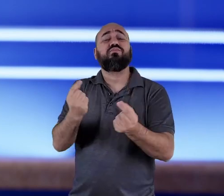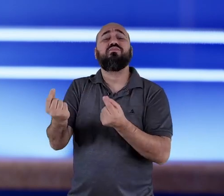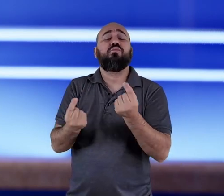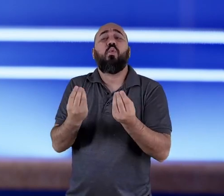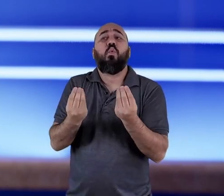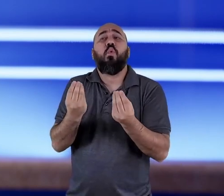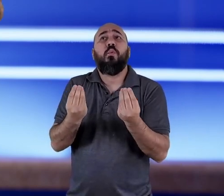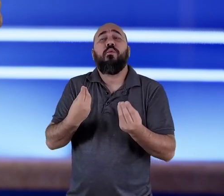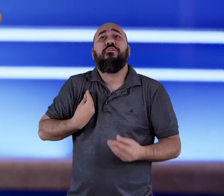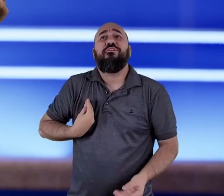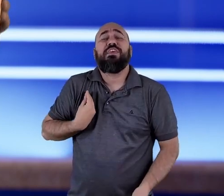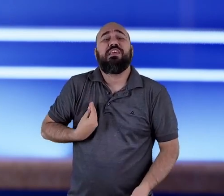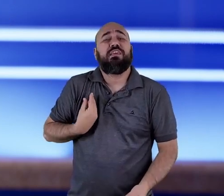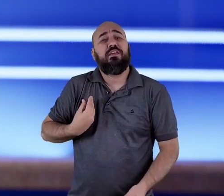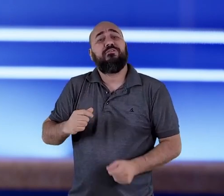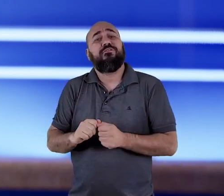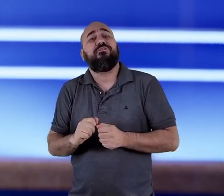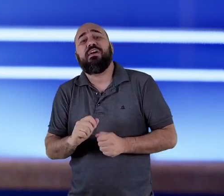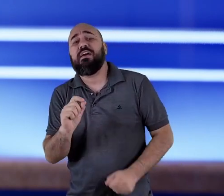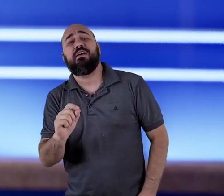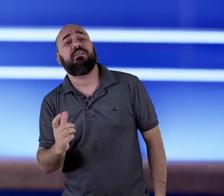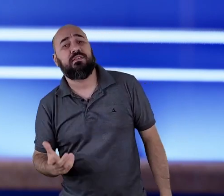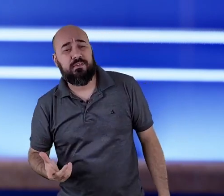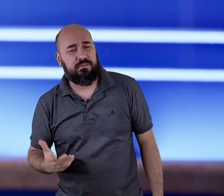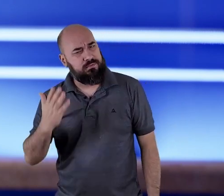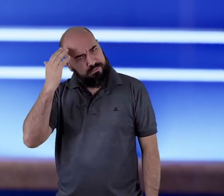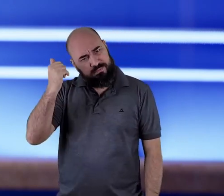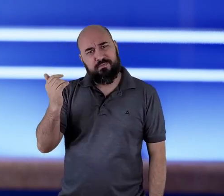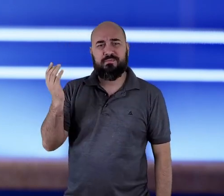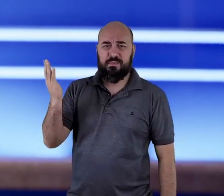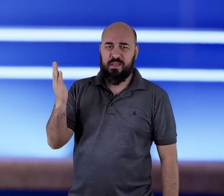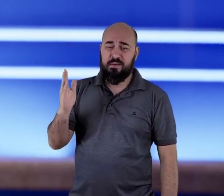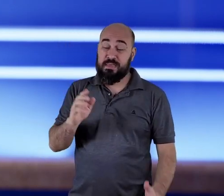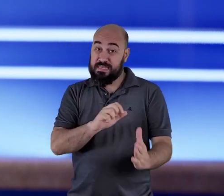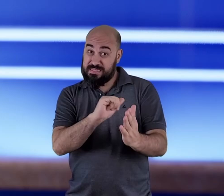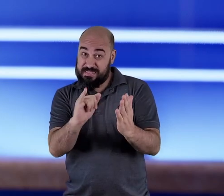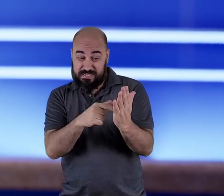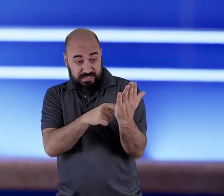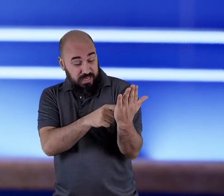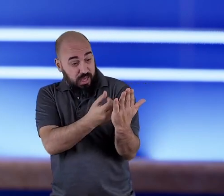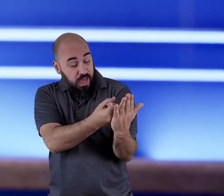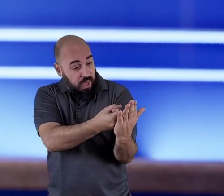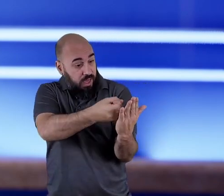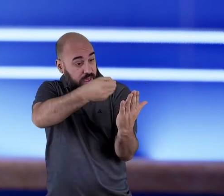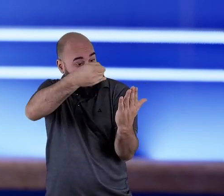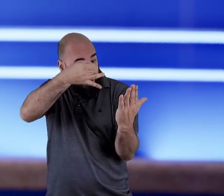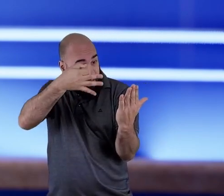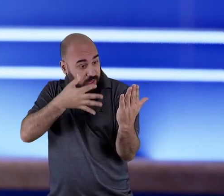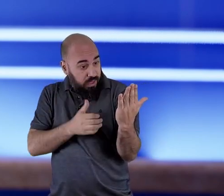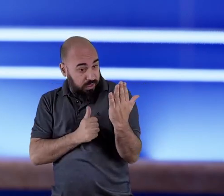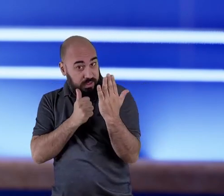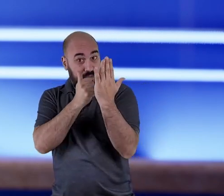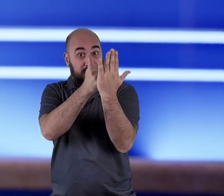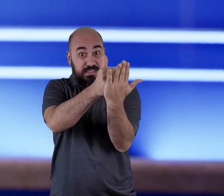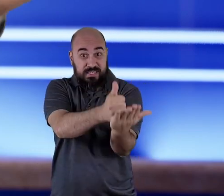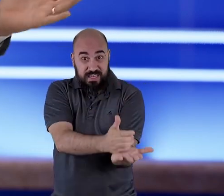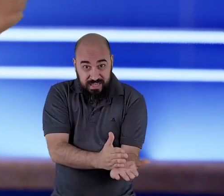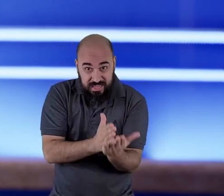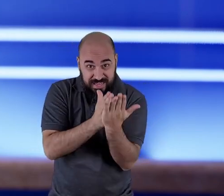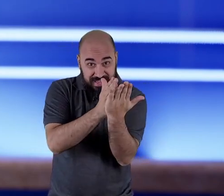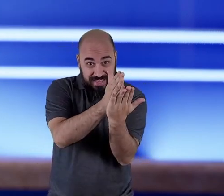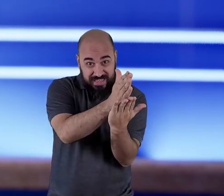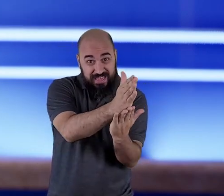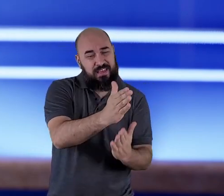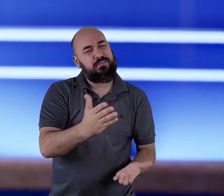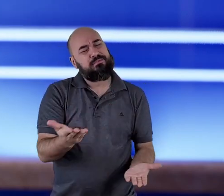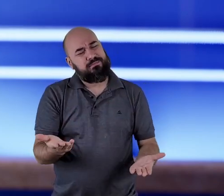fazer. Vamos demonstrar sabedoria se seguimos a palavra de Deus do jeito que ela nos deixou. E é por isso que nós